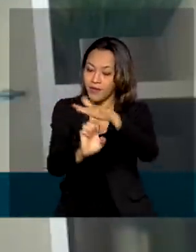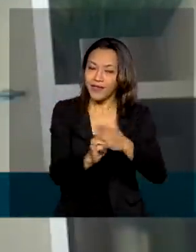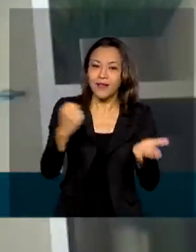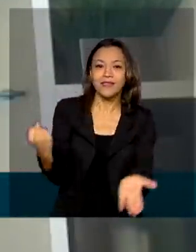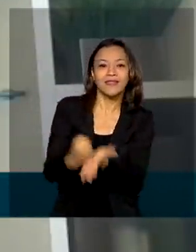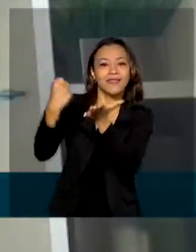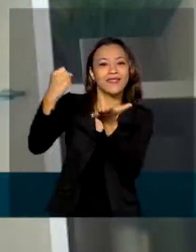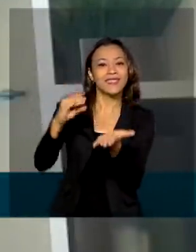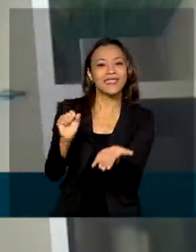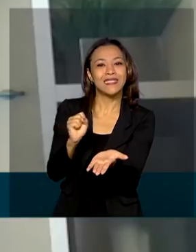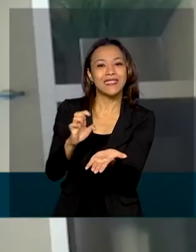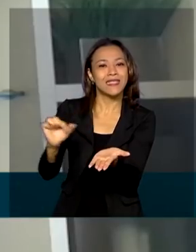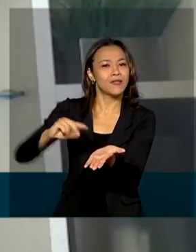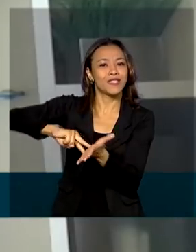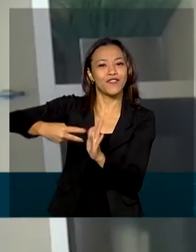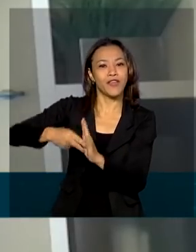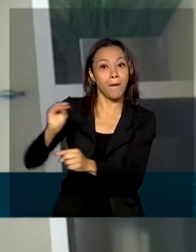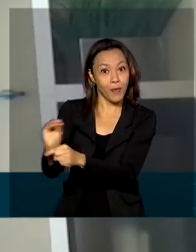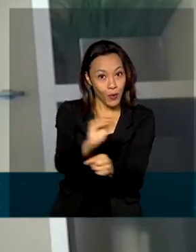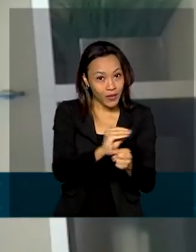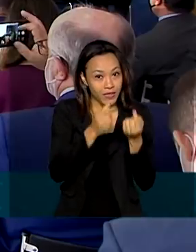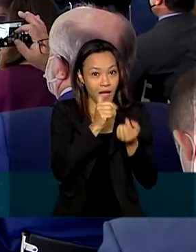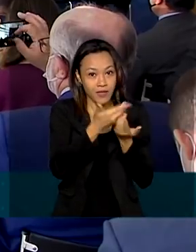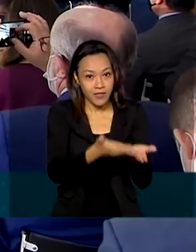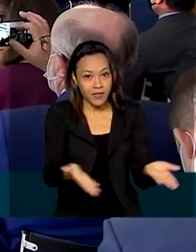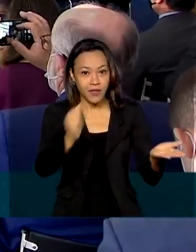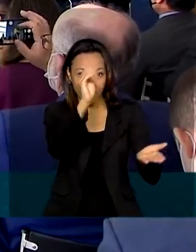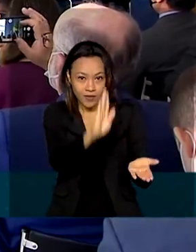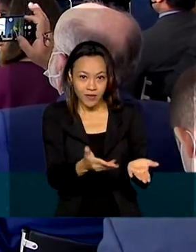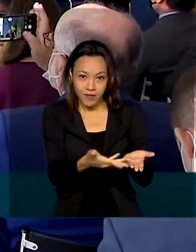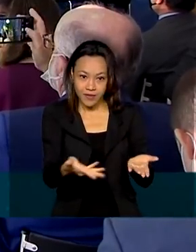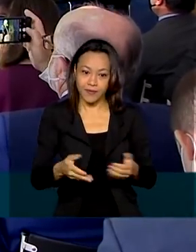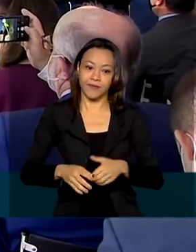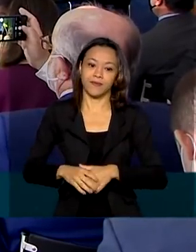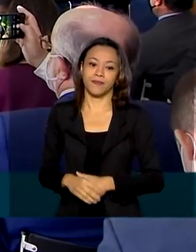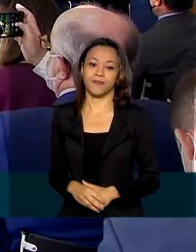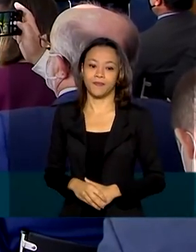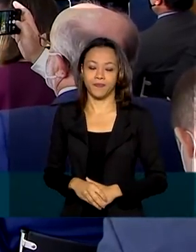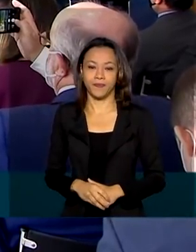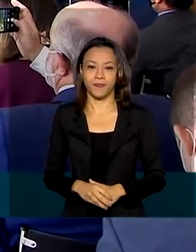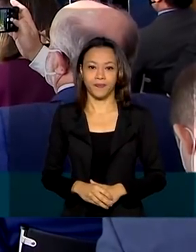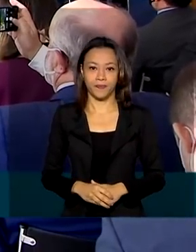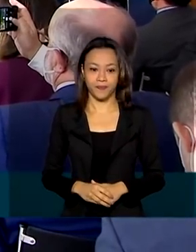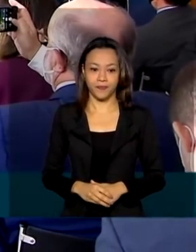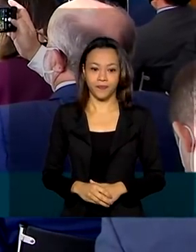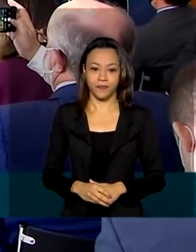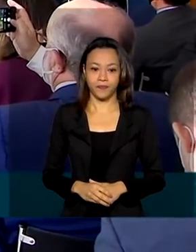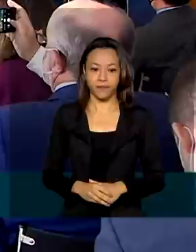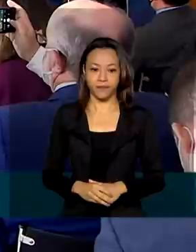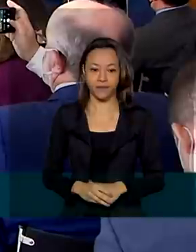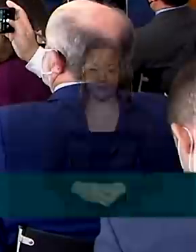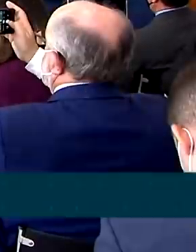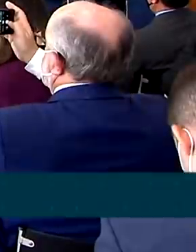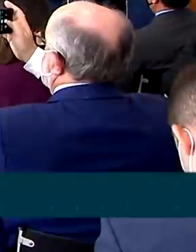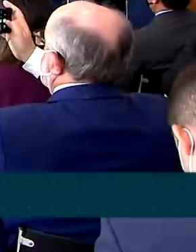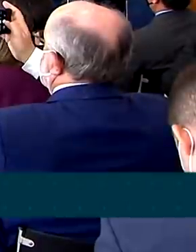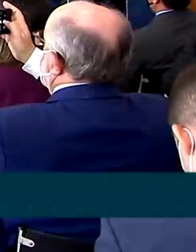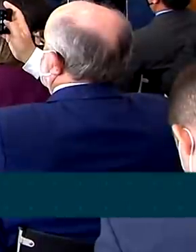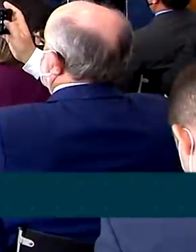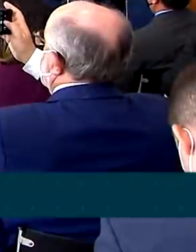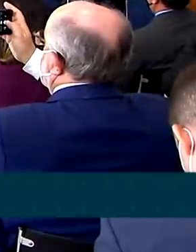simboliza a proteção das águas brasileiras então não gosta querer criar ou plantar